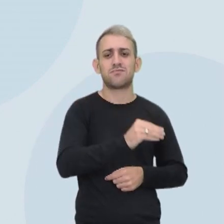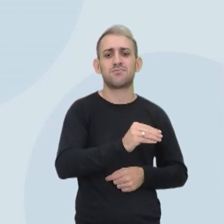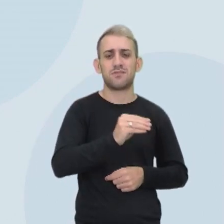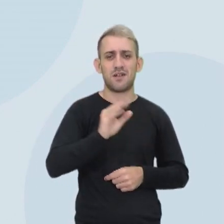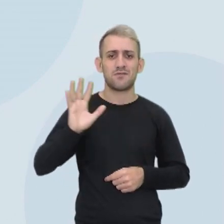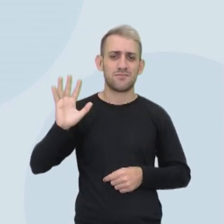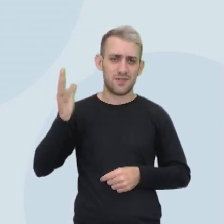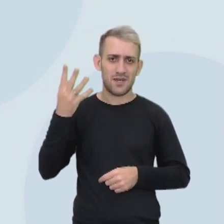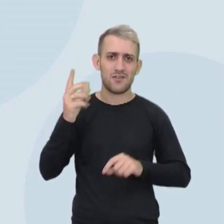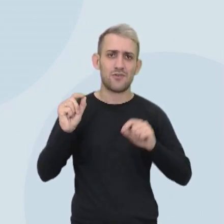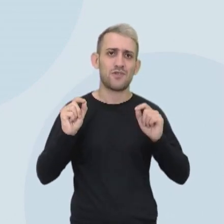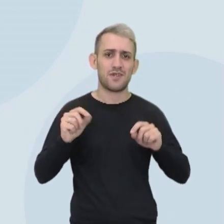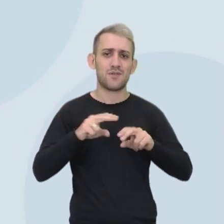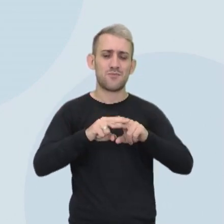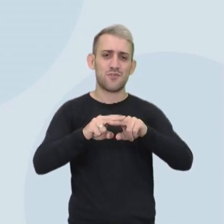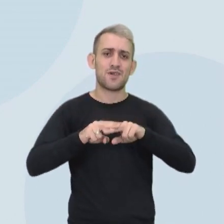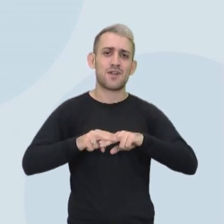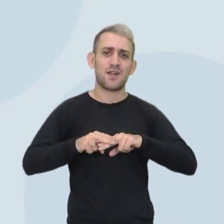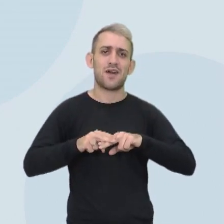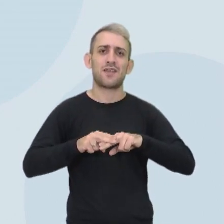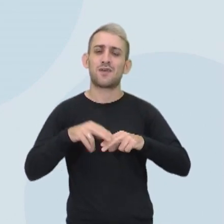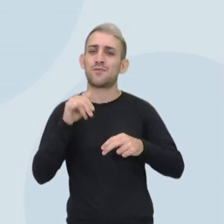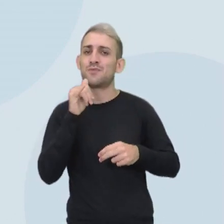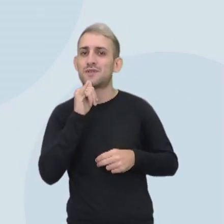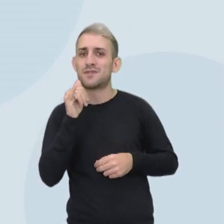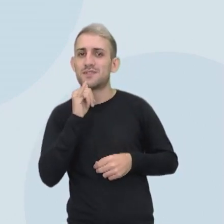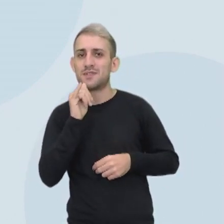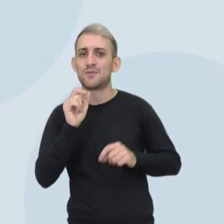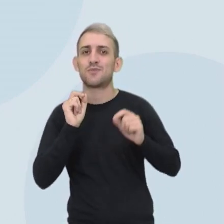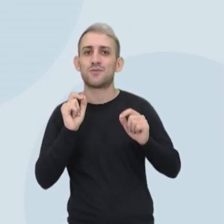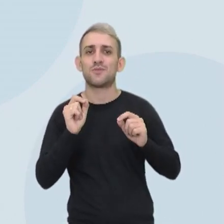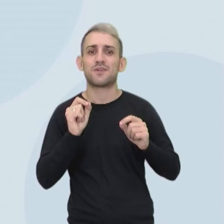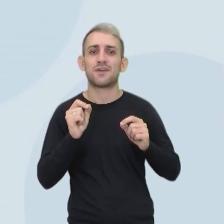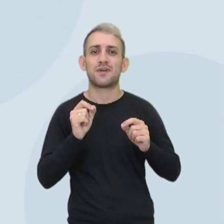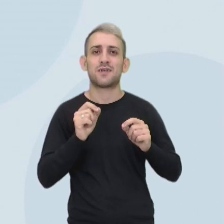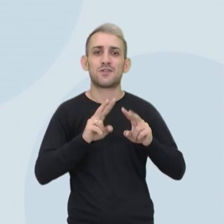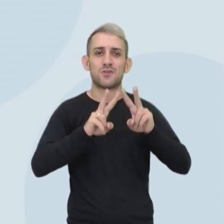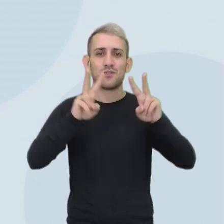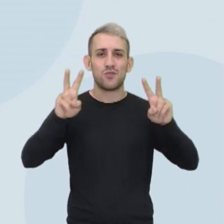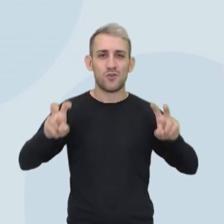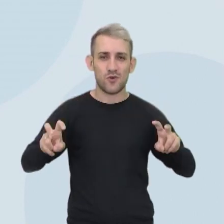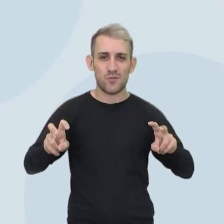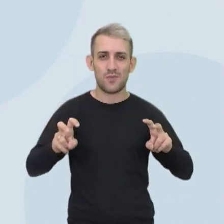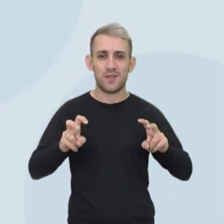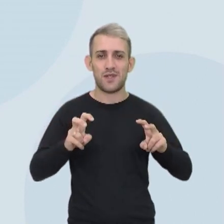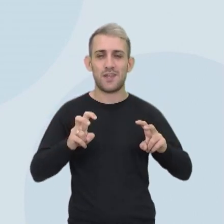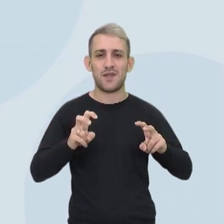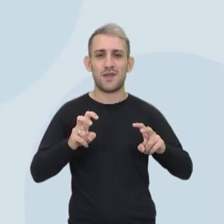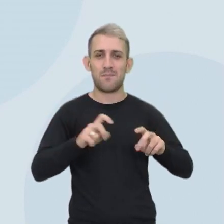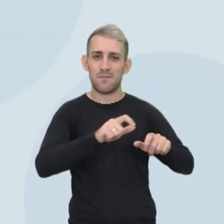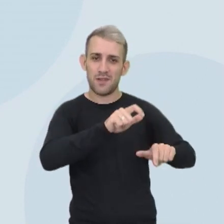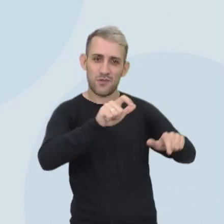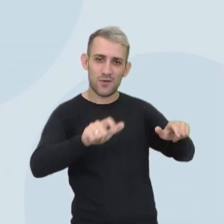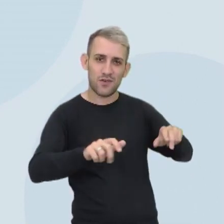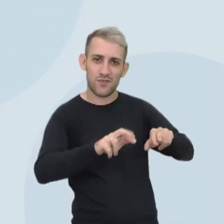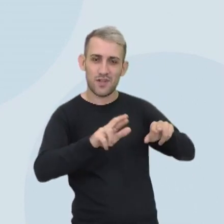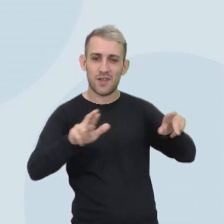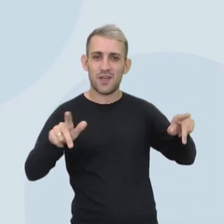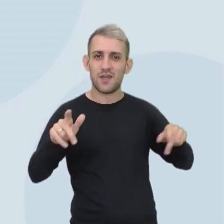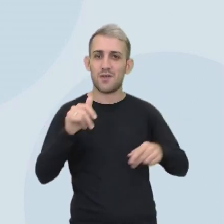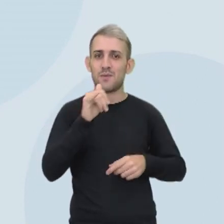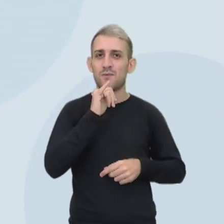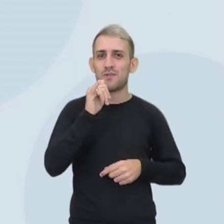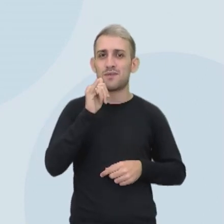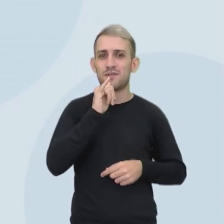acontece pura e simplesmente aí mediante questões aí de diferenças biológicas, como por exemplo, né, e